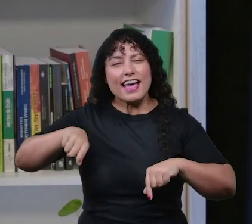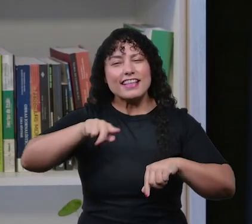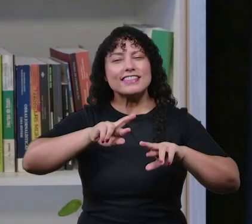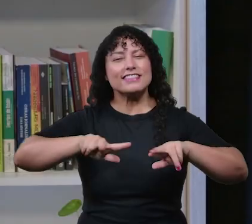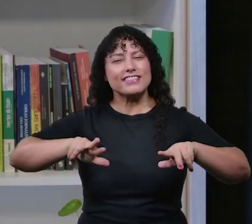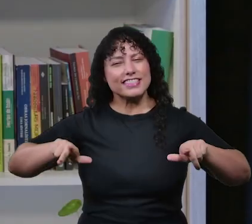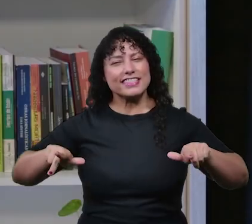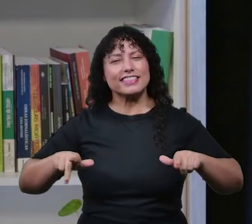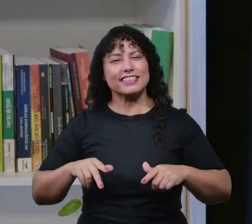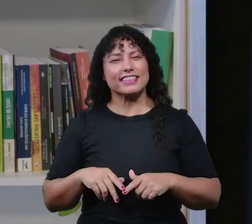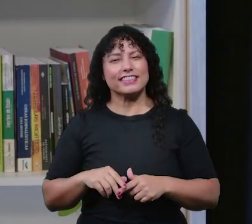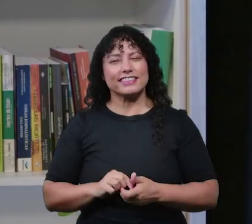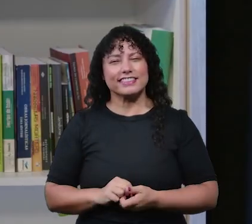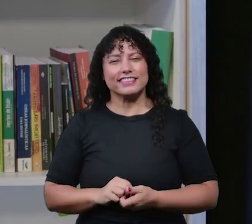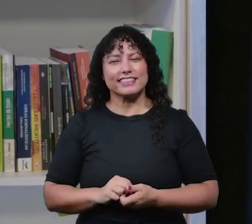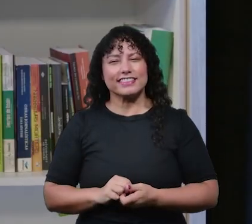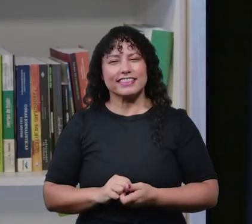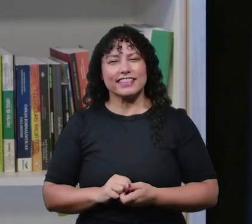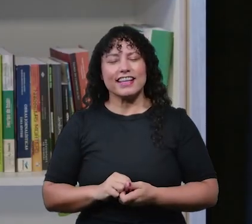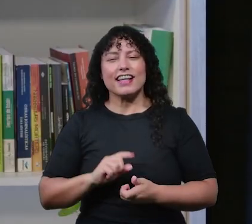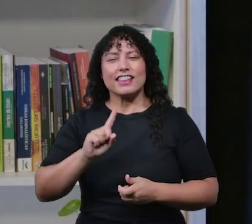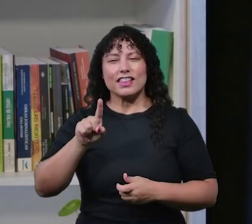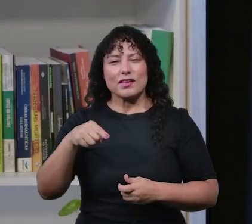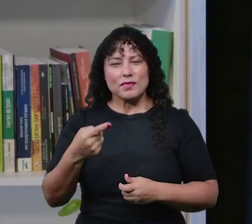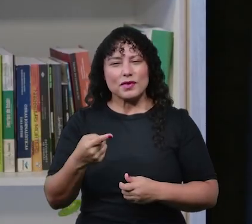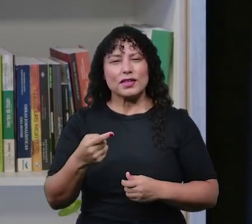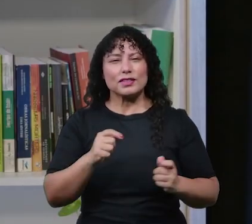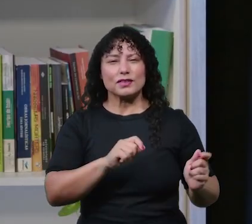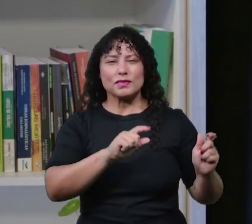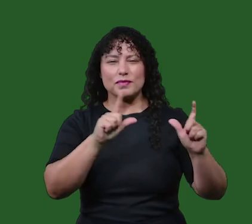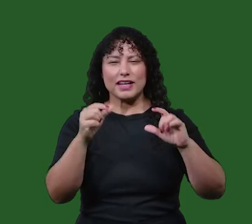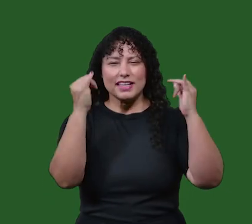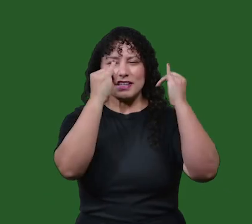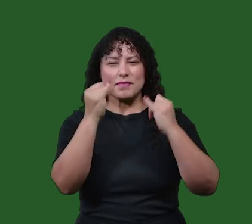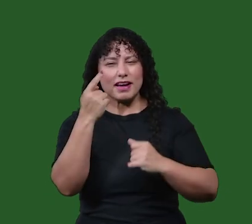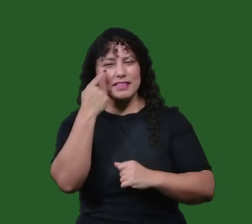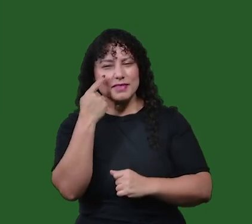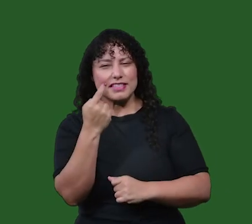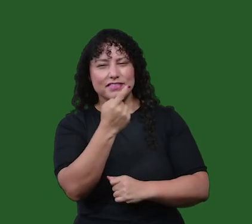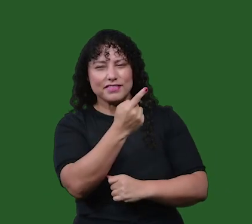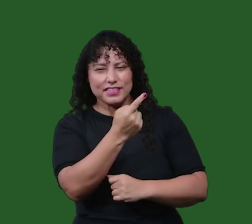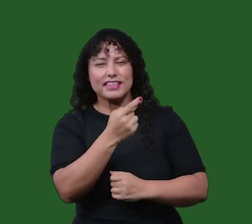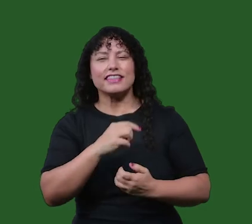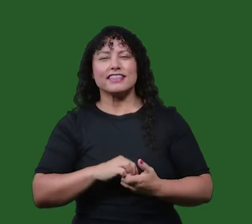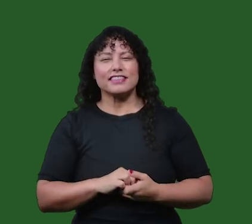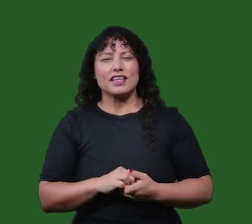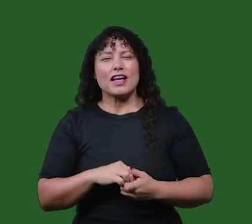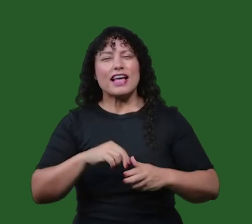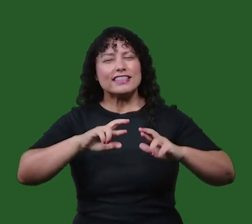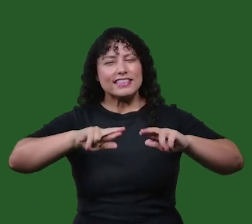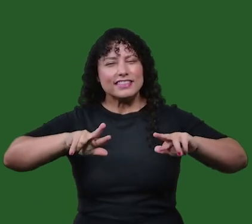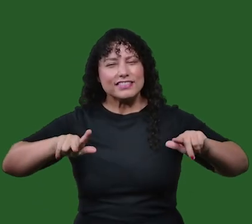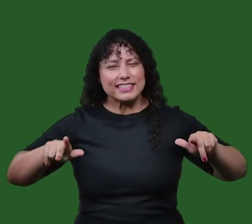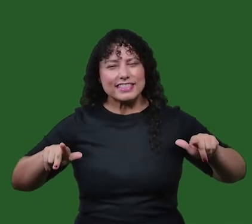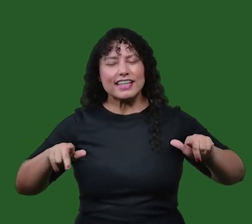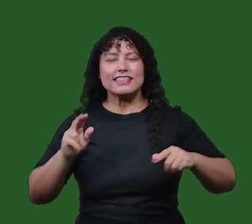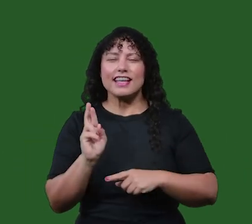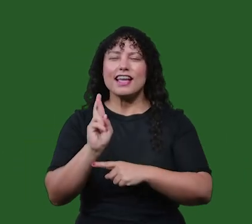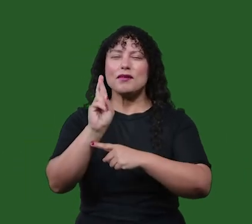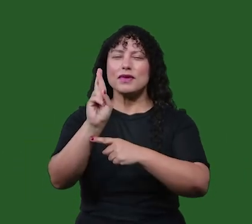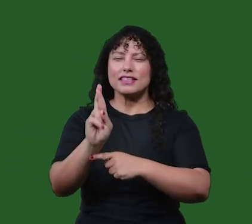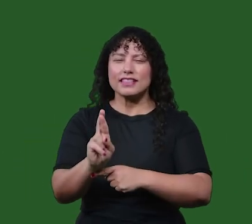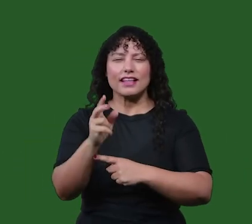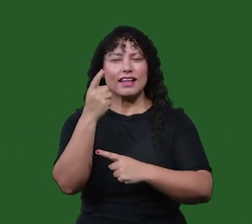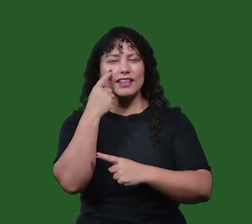essa diversidade, botei depois agora uma imagem aí para vocês darem uma olhadinha, para vocês verem como essa diversidade